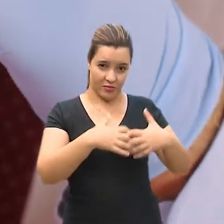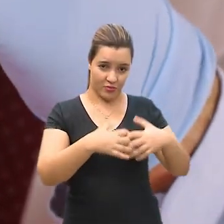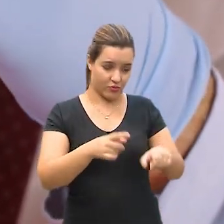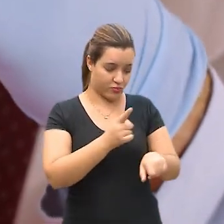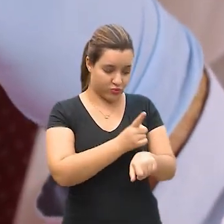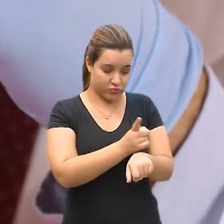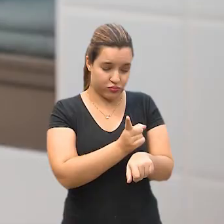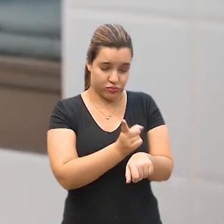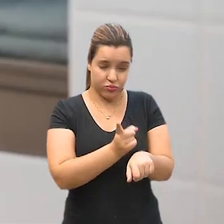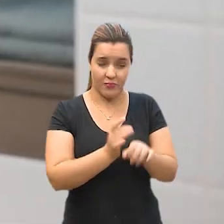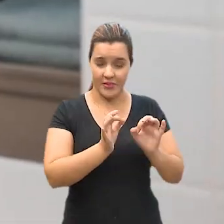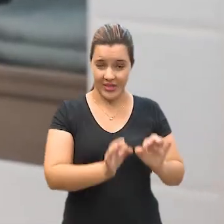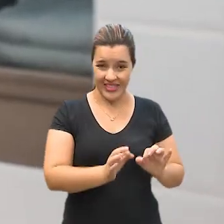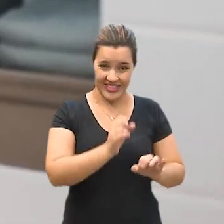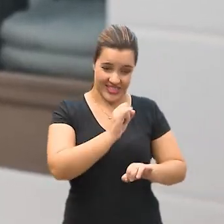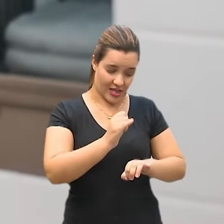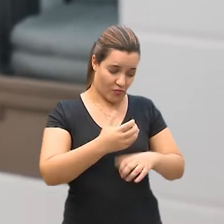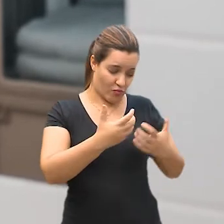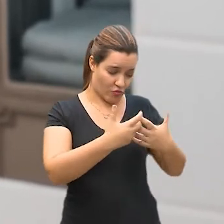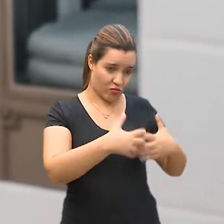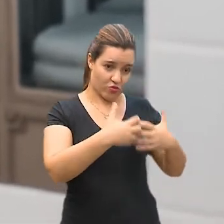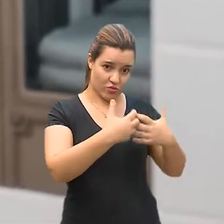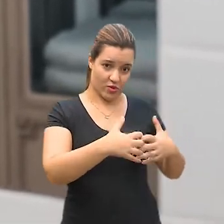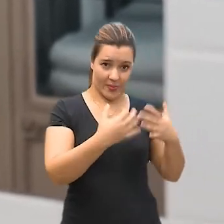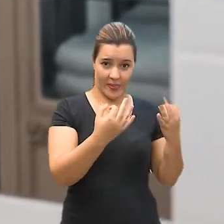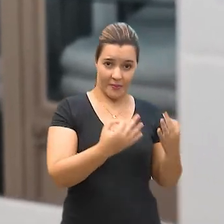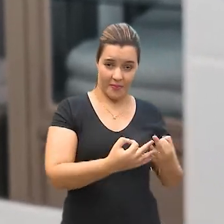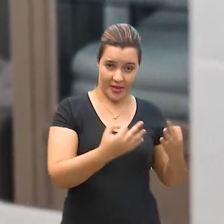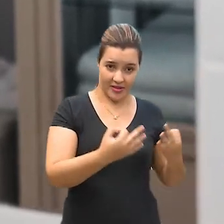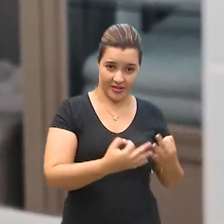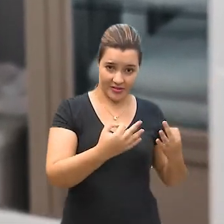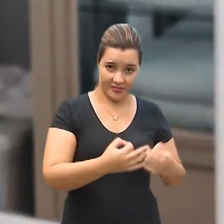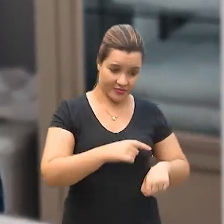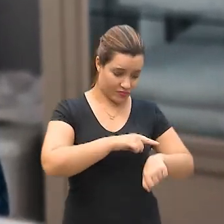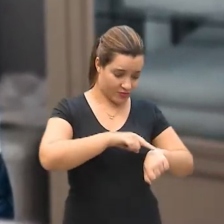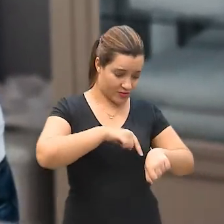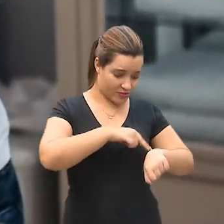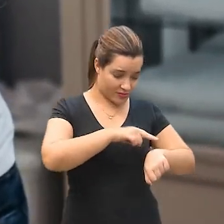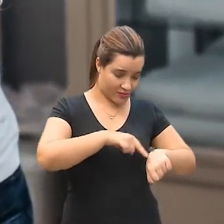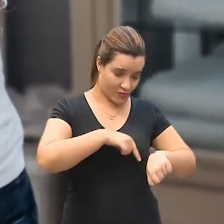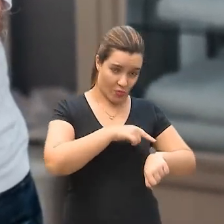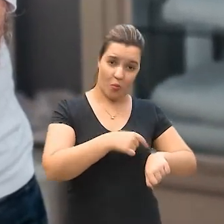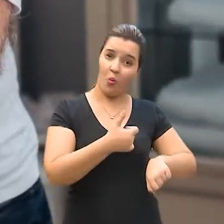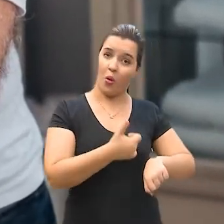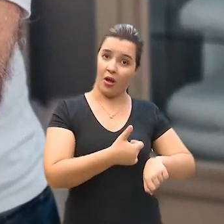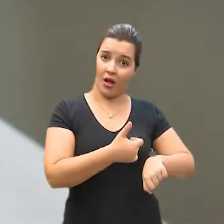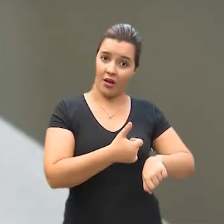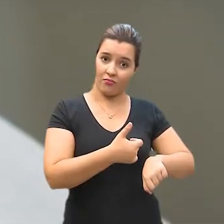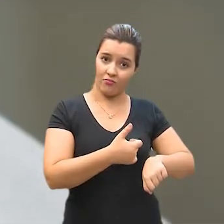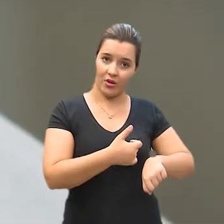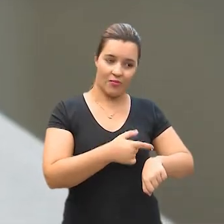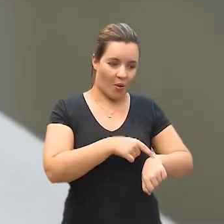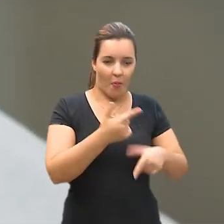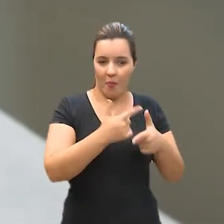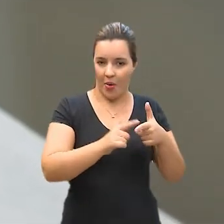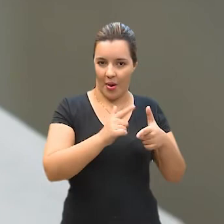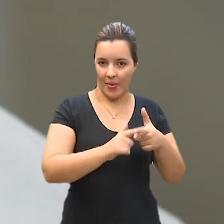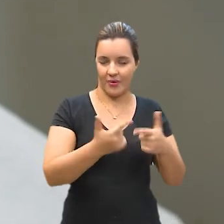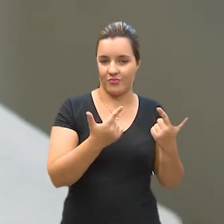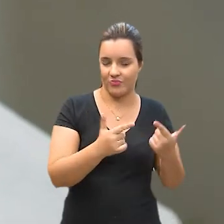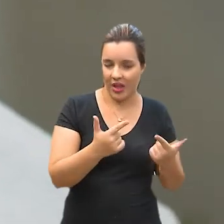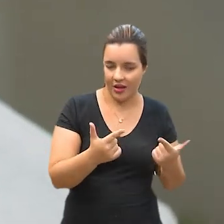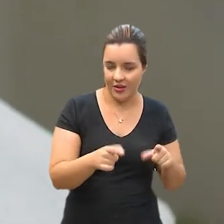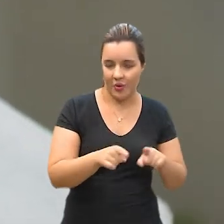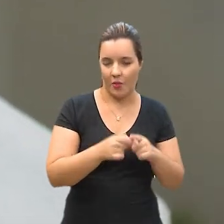girar direito. Se tudo isso está funcionando, se tudo isso está em equilíbrio, não necessariamente